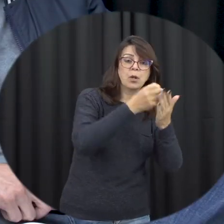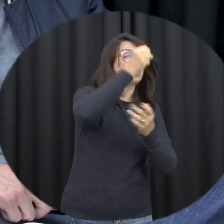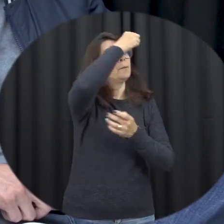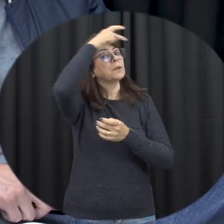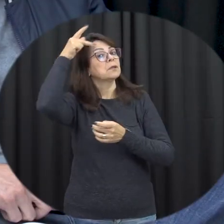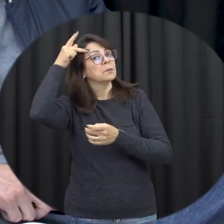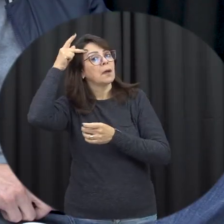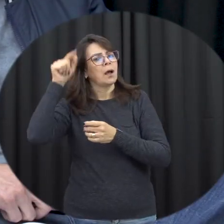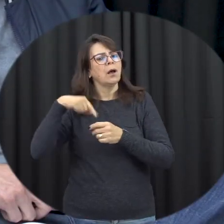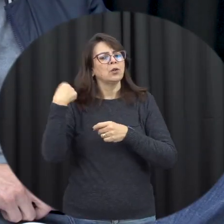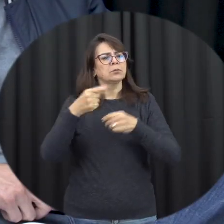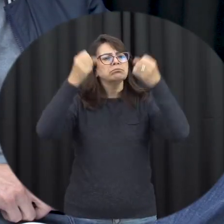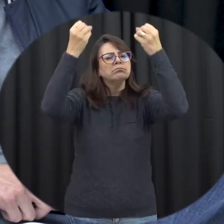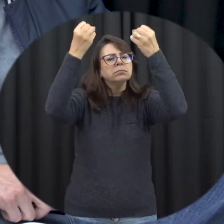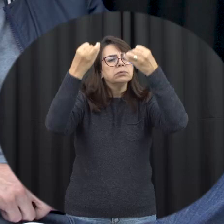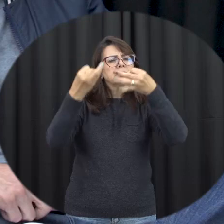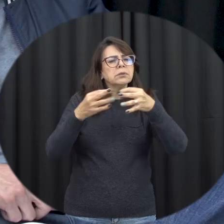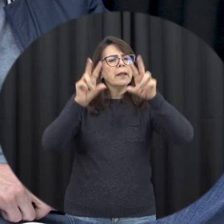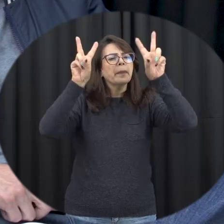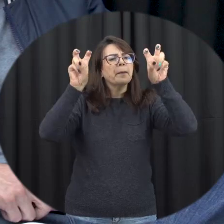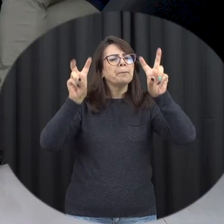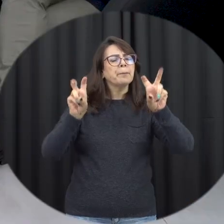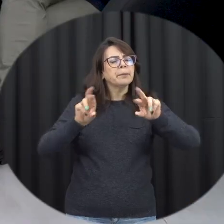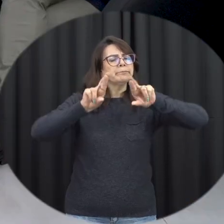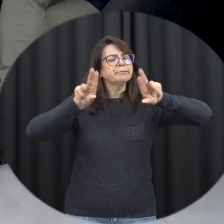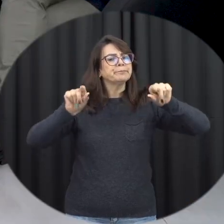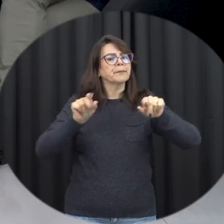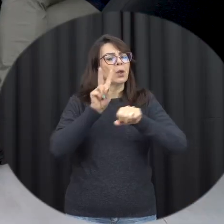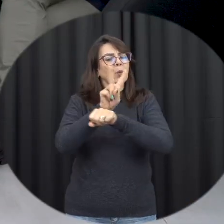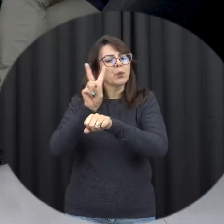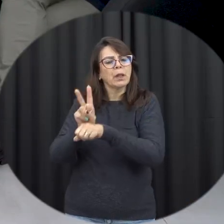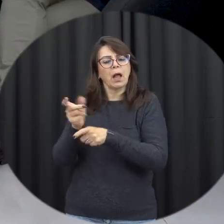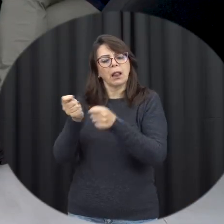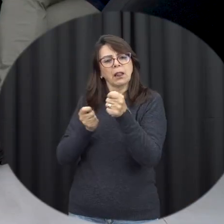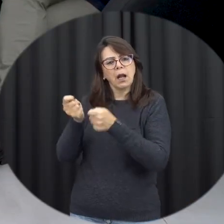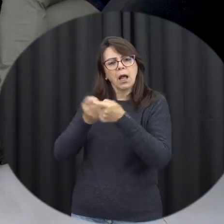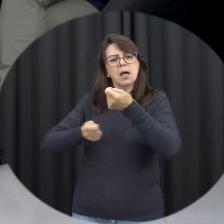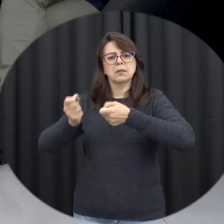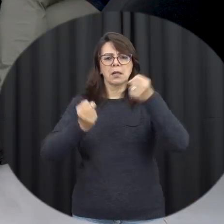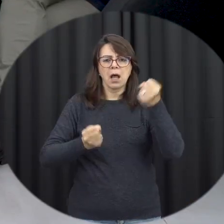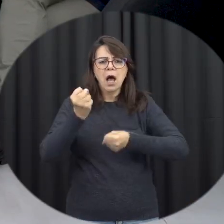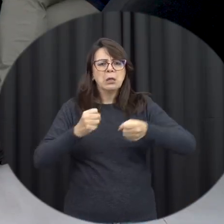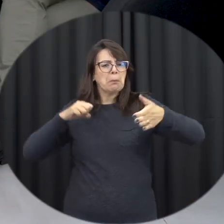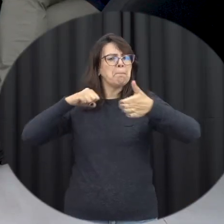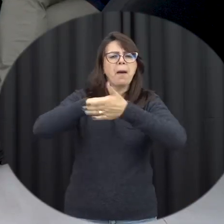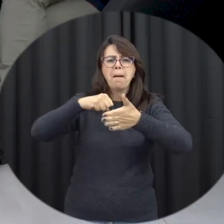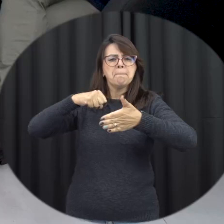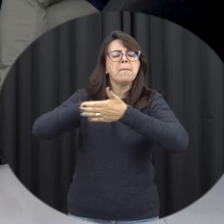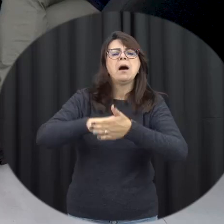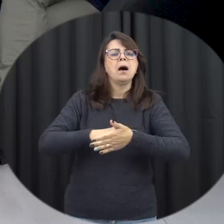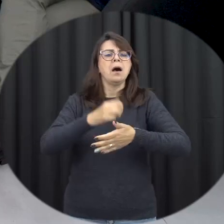municipais. A gente fala sobre os temas mais diversos, por exemplo, prevenção de acidentes de trânsito, alimentação